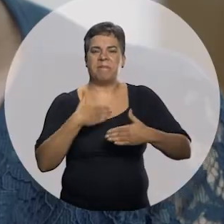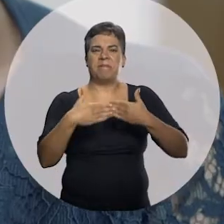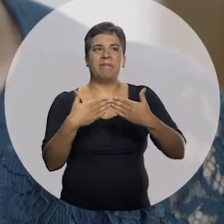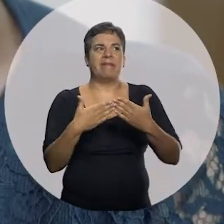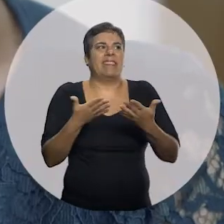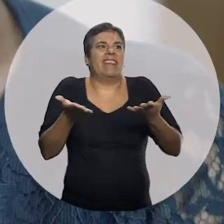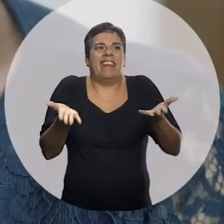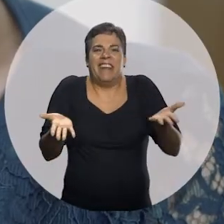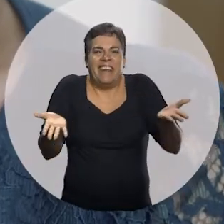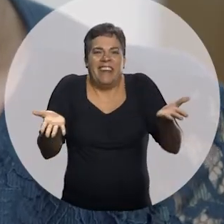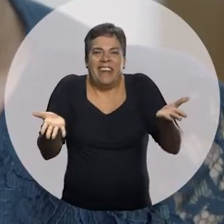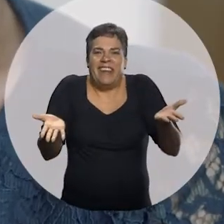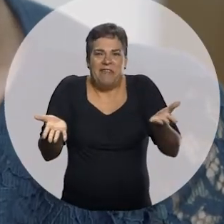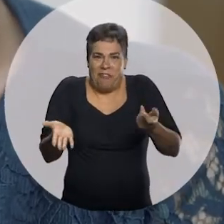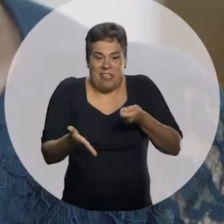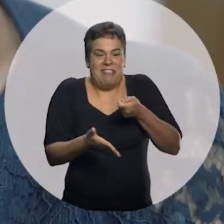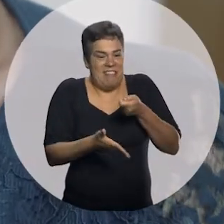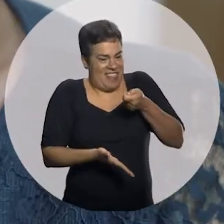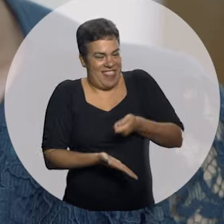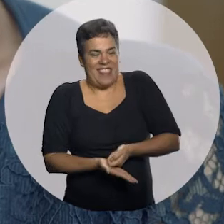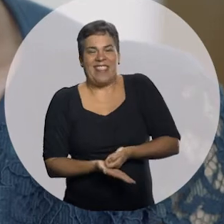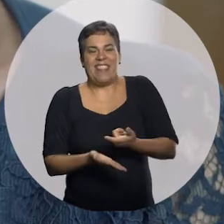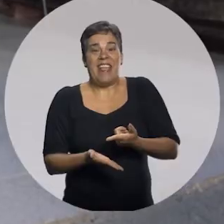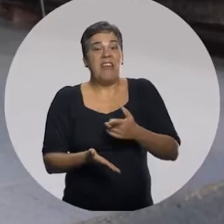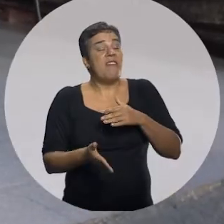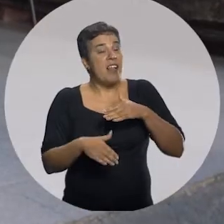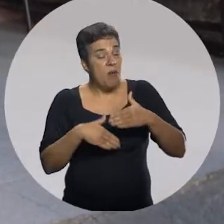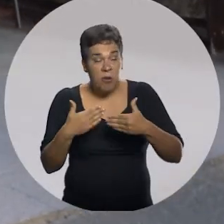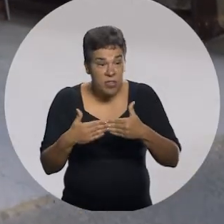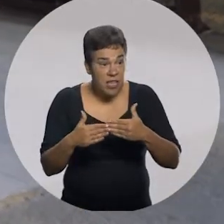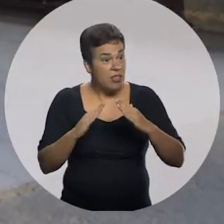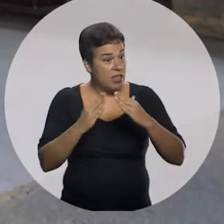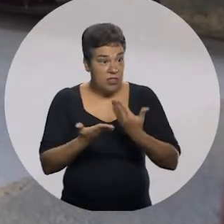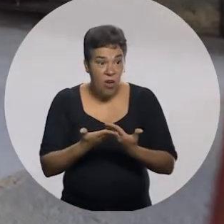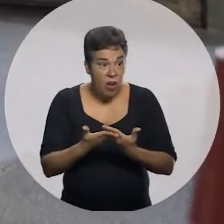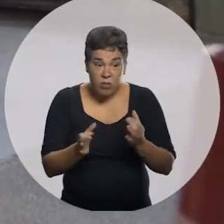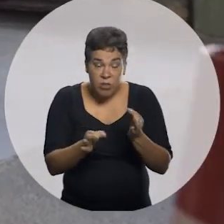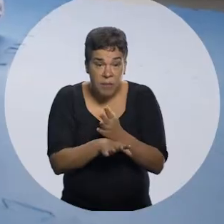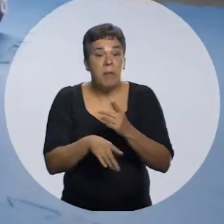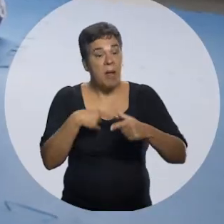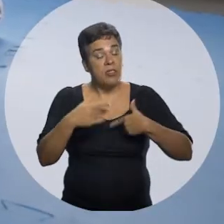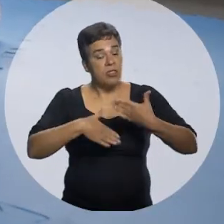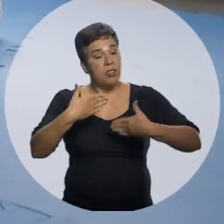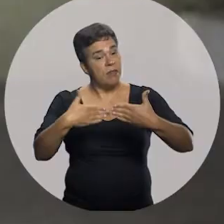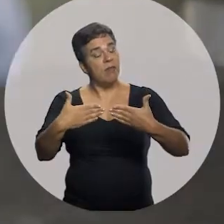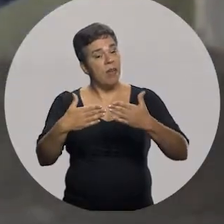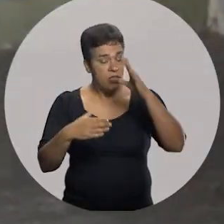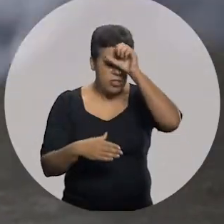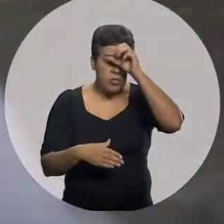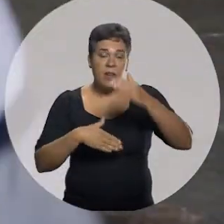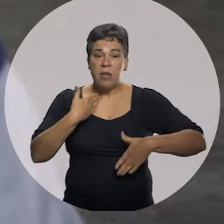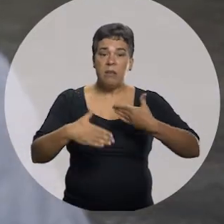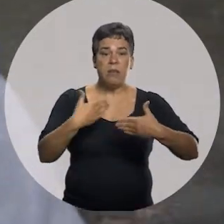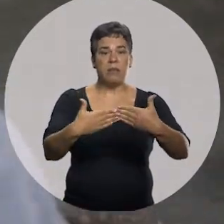processo, como é que eu diria assim, na marra mesmo. E disse, a escola não está pronta, mas a gente vai se preparando à medida que